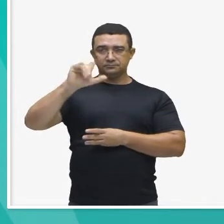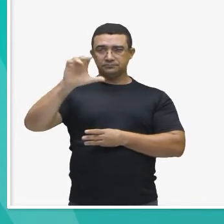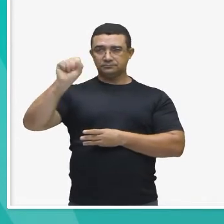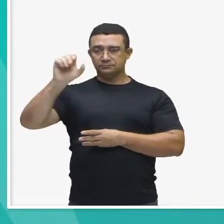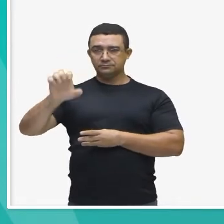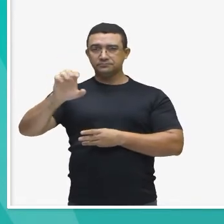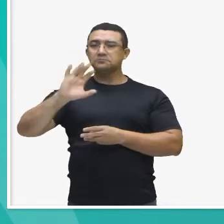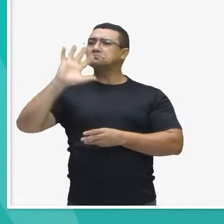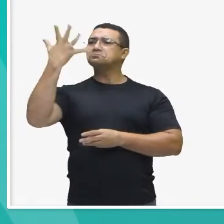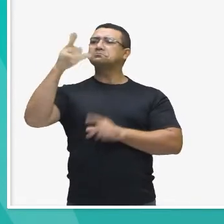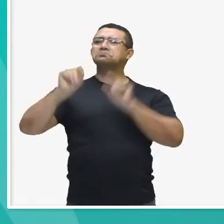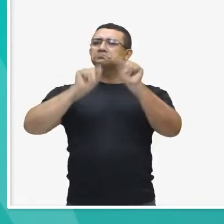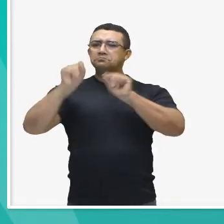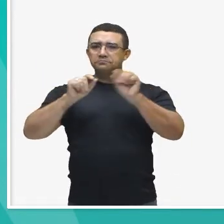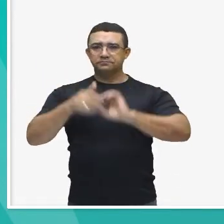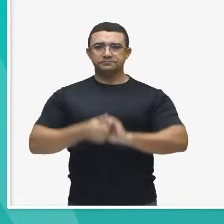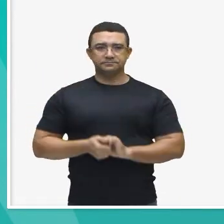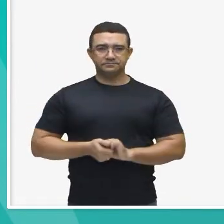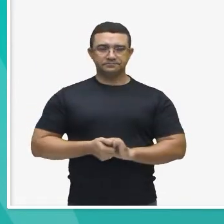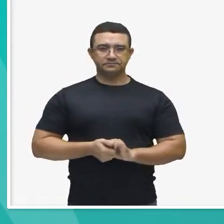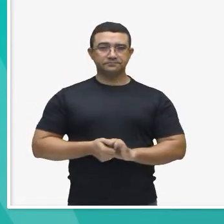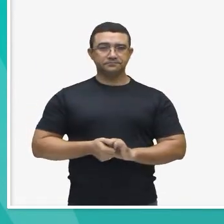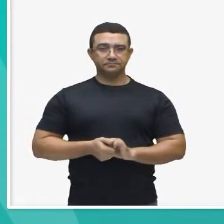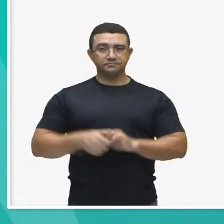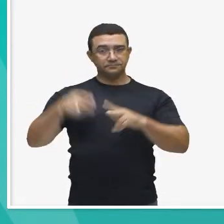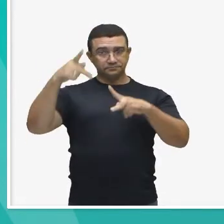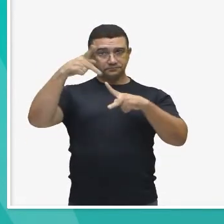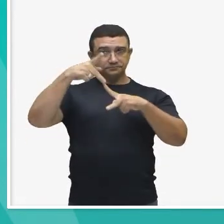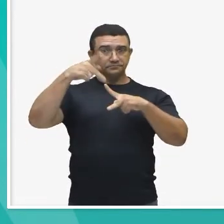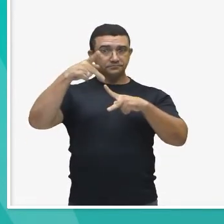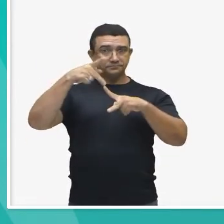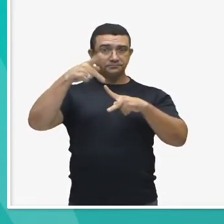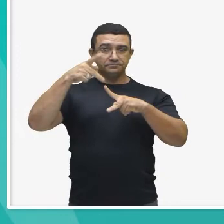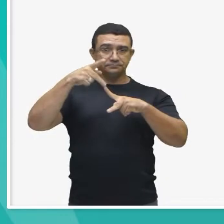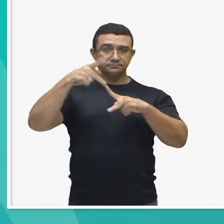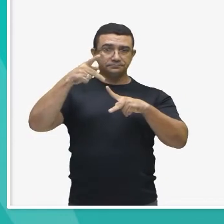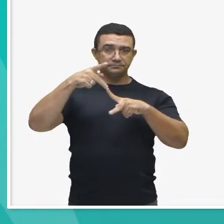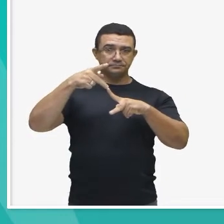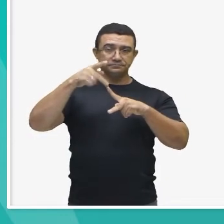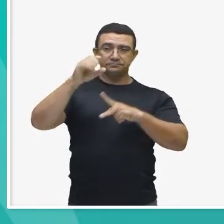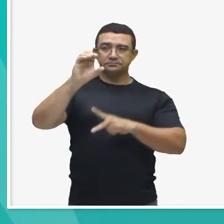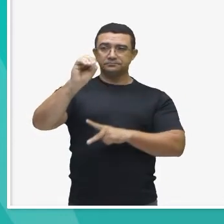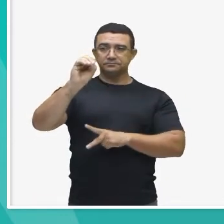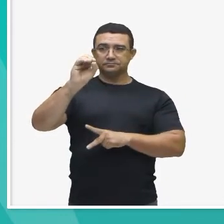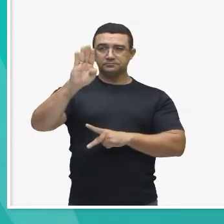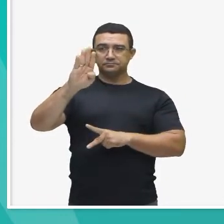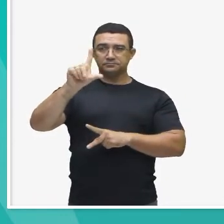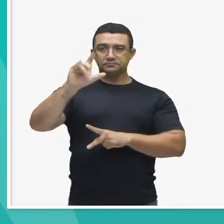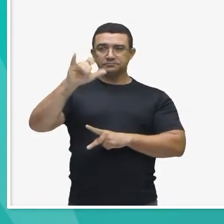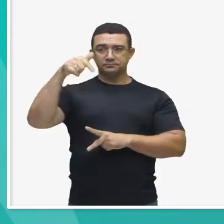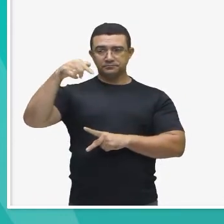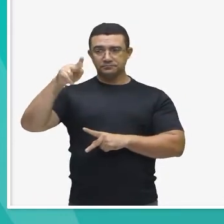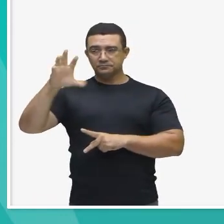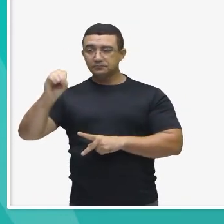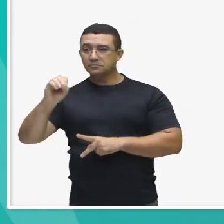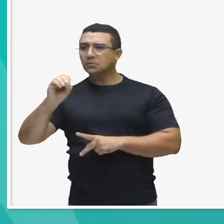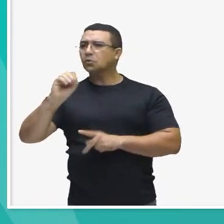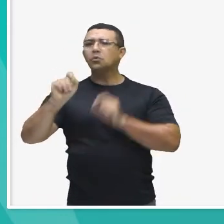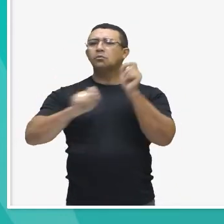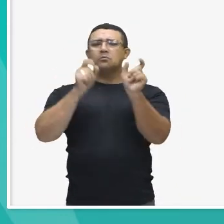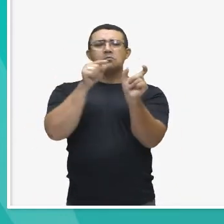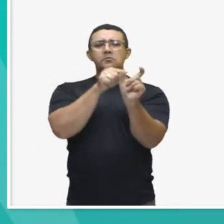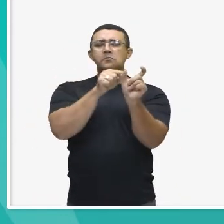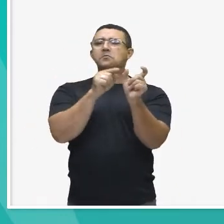vai acontecer o quê? O pronome oblíquo átono vai vir no meio do verbo. De que